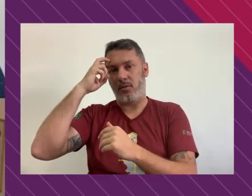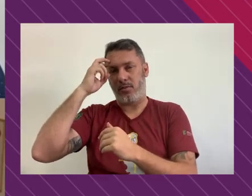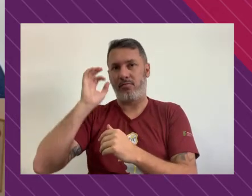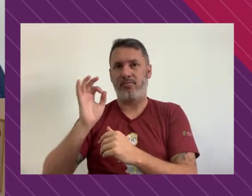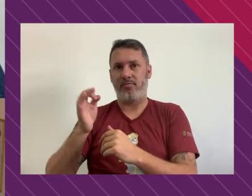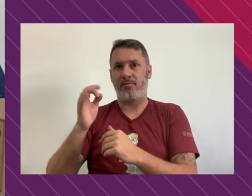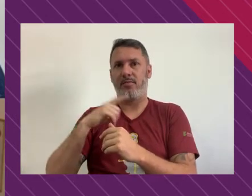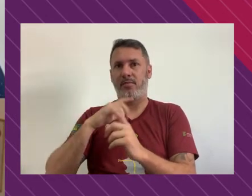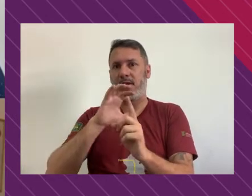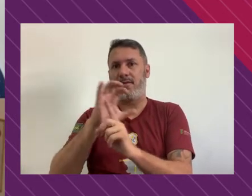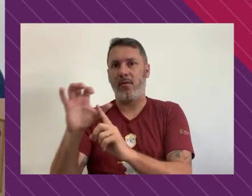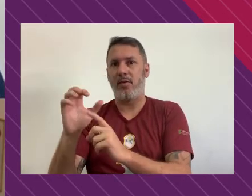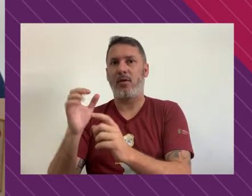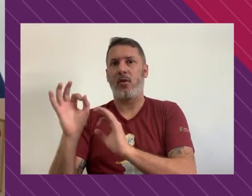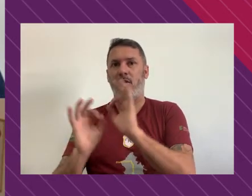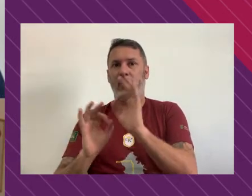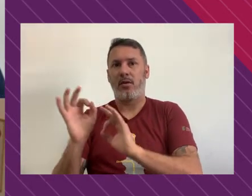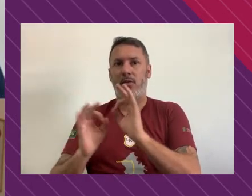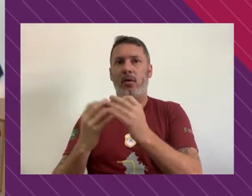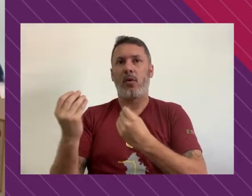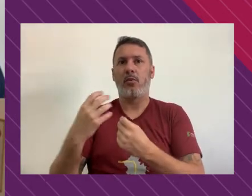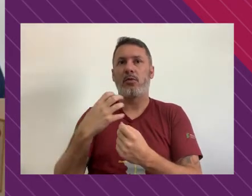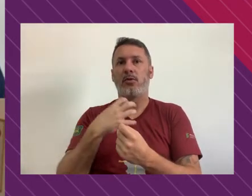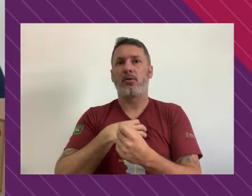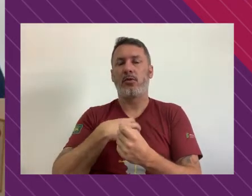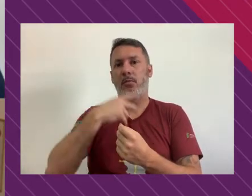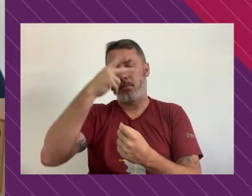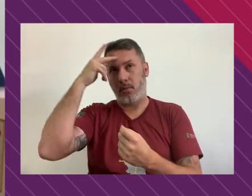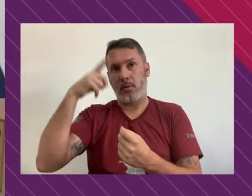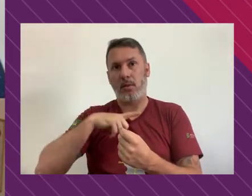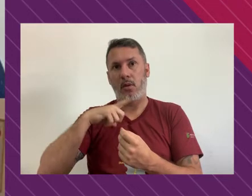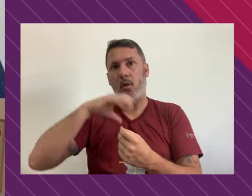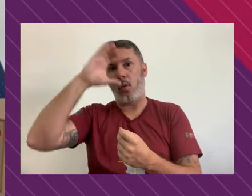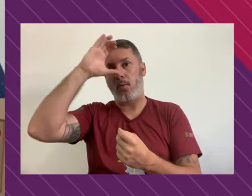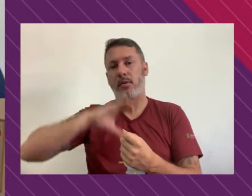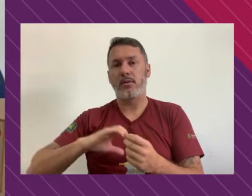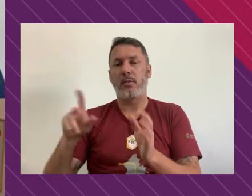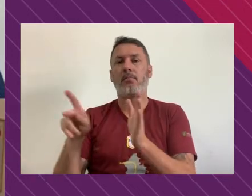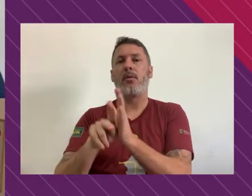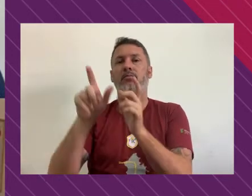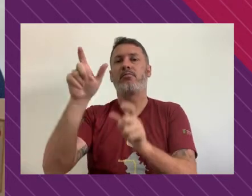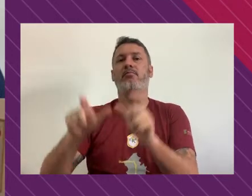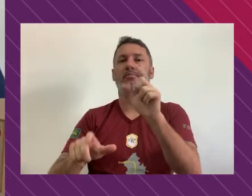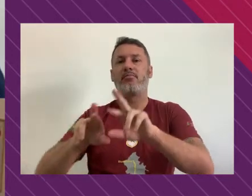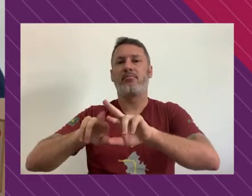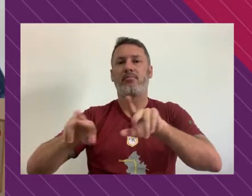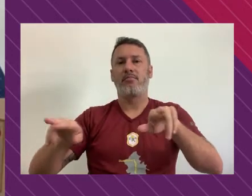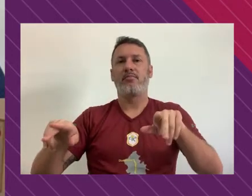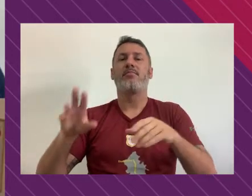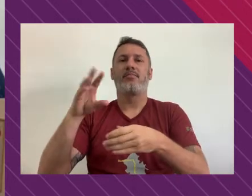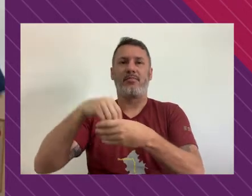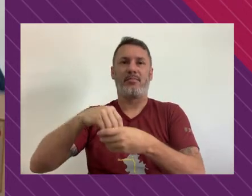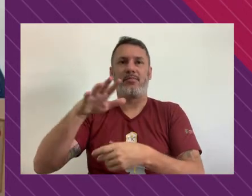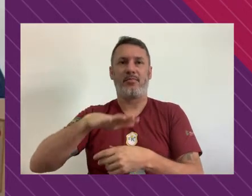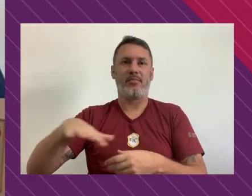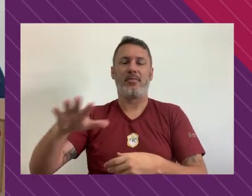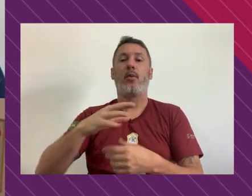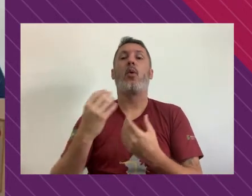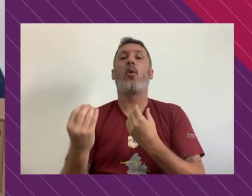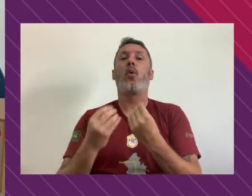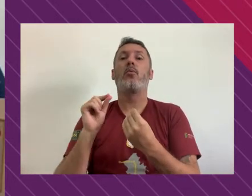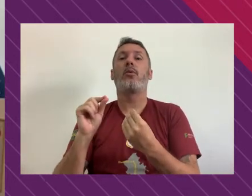cultura organizacional, como que as pessoas se comportam frente à própria diversidade, né, e como que esse